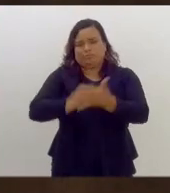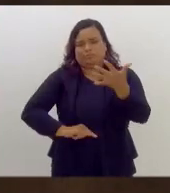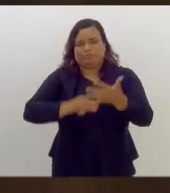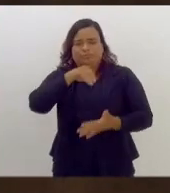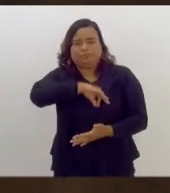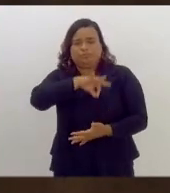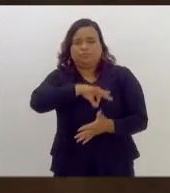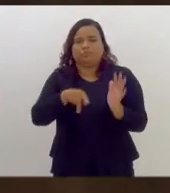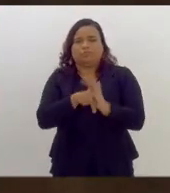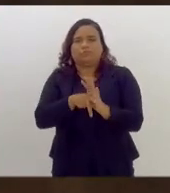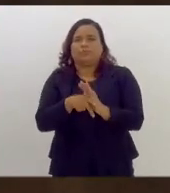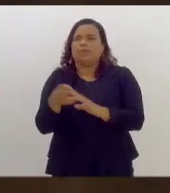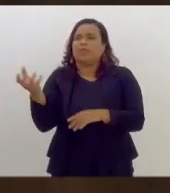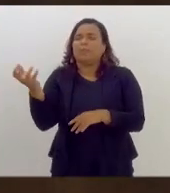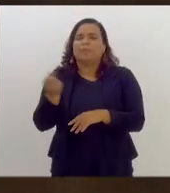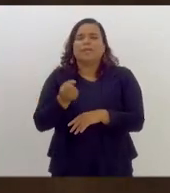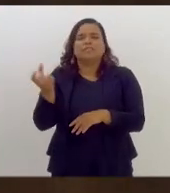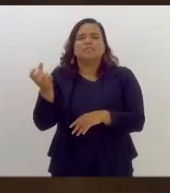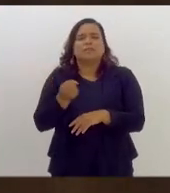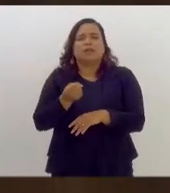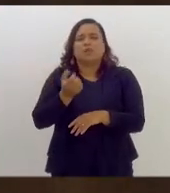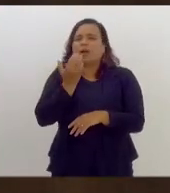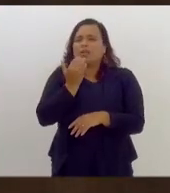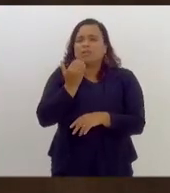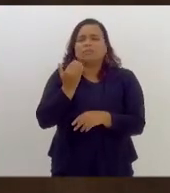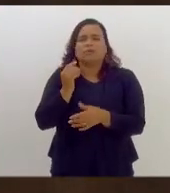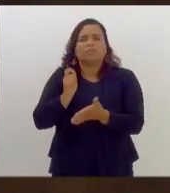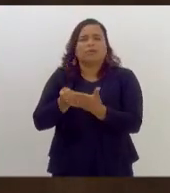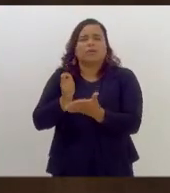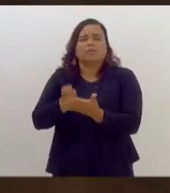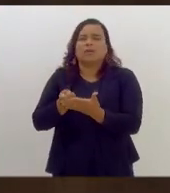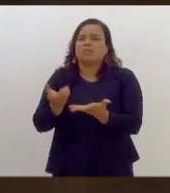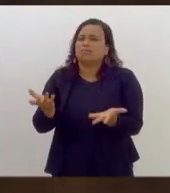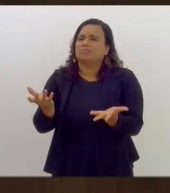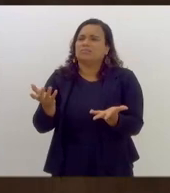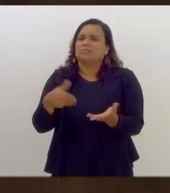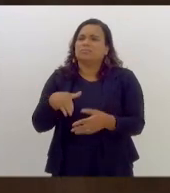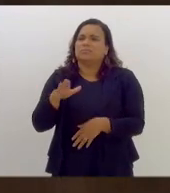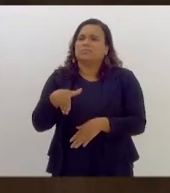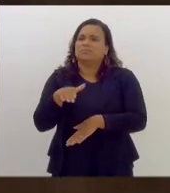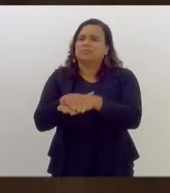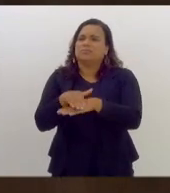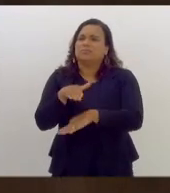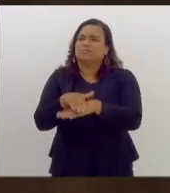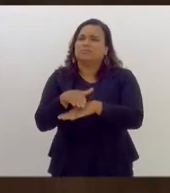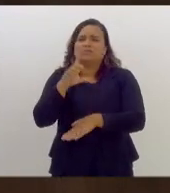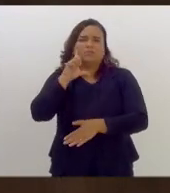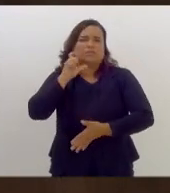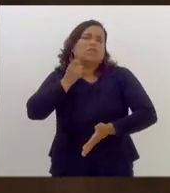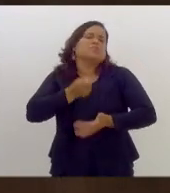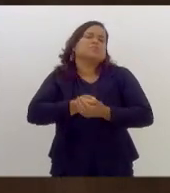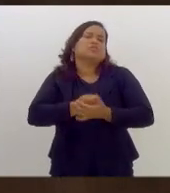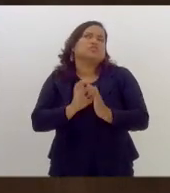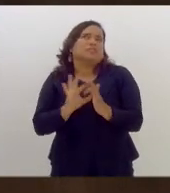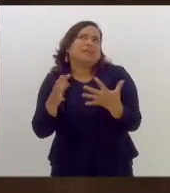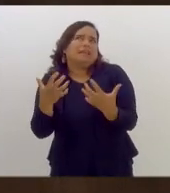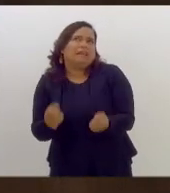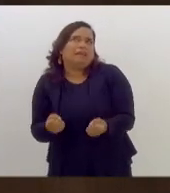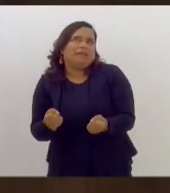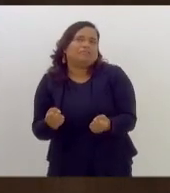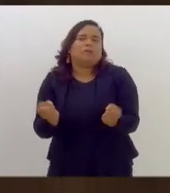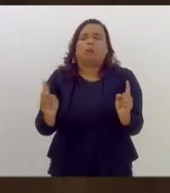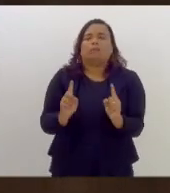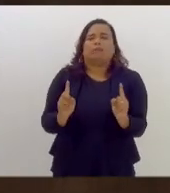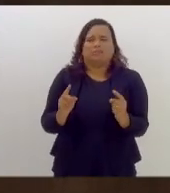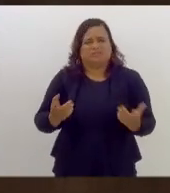alvitre, né, de quem paga a pensão alimentícia decidir se quer ou não.